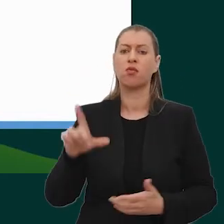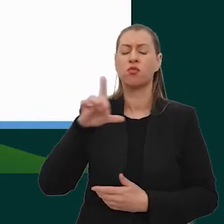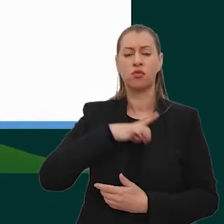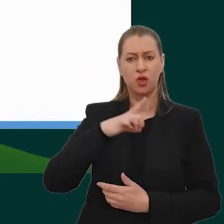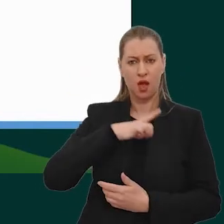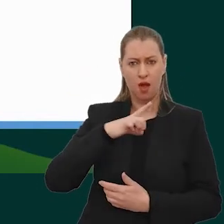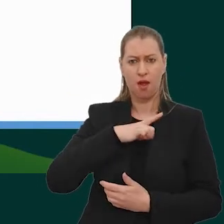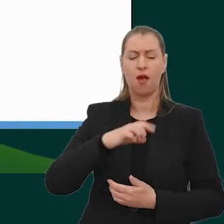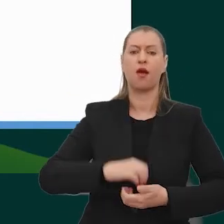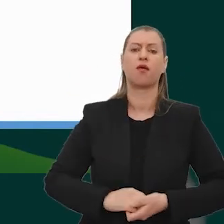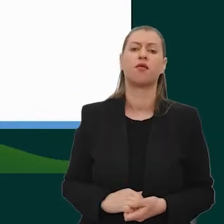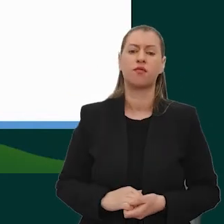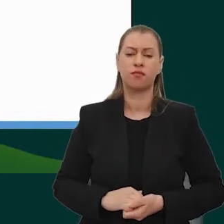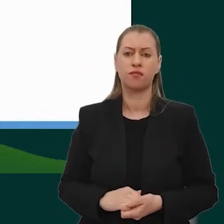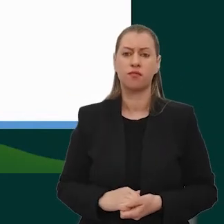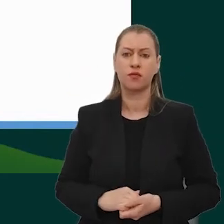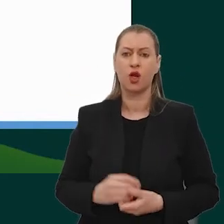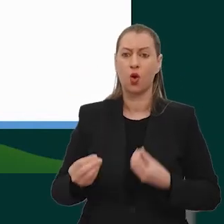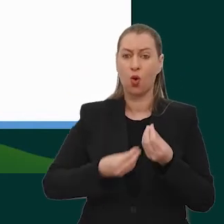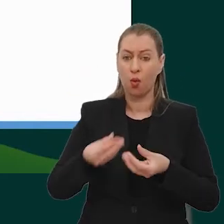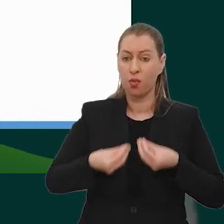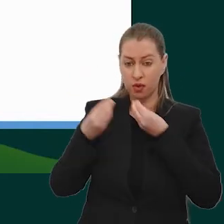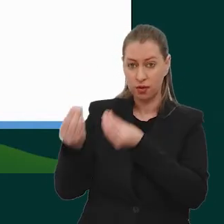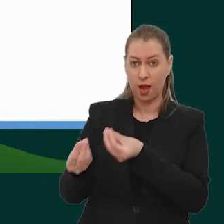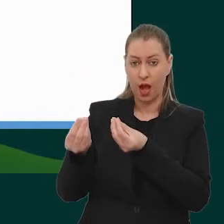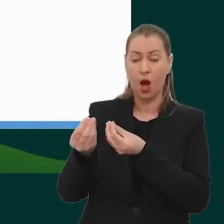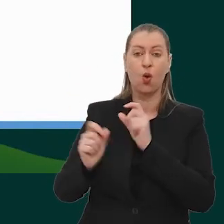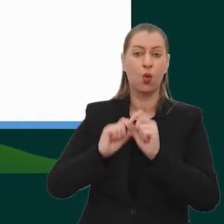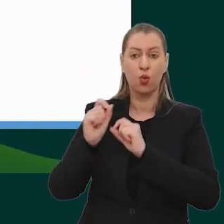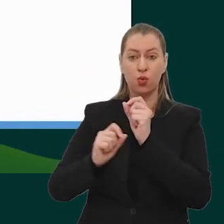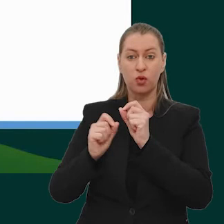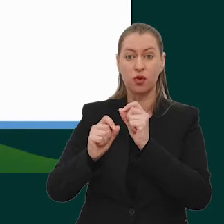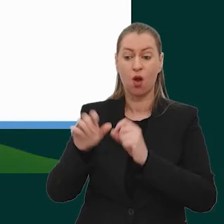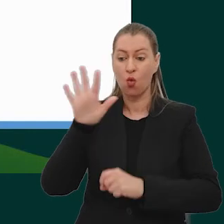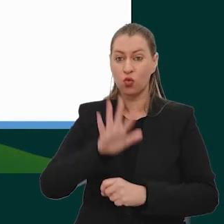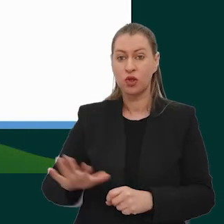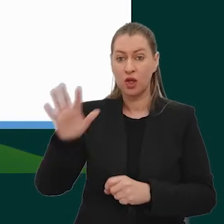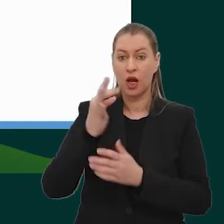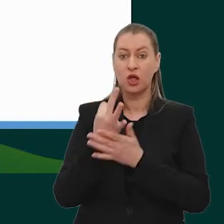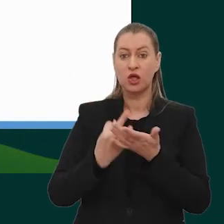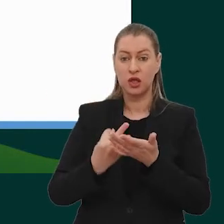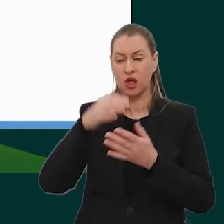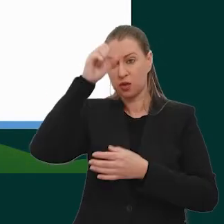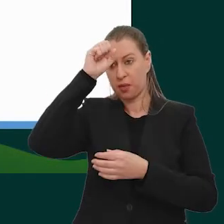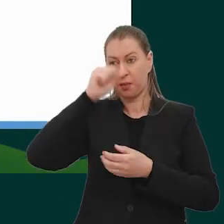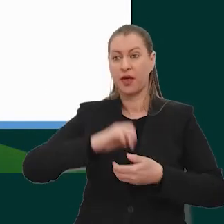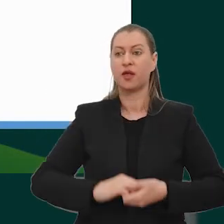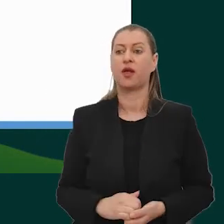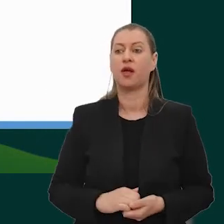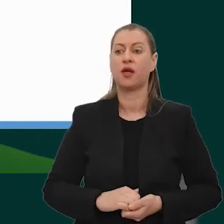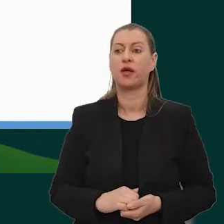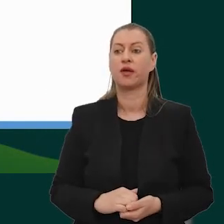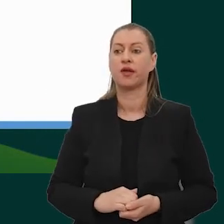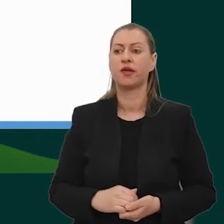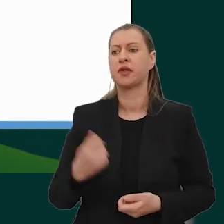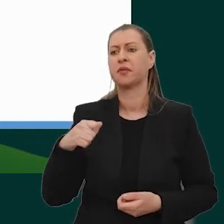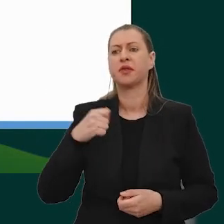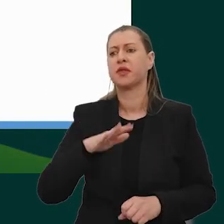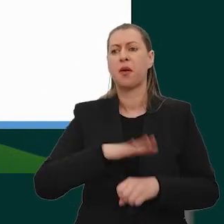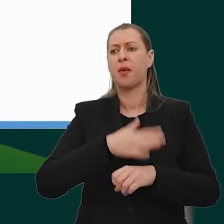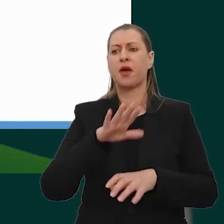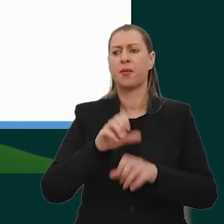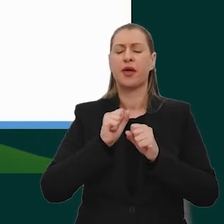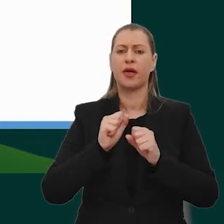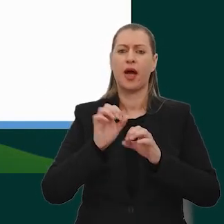tenho como dar para ele um cenário de texto para ele aprender. Não precisa mais pegar e